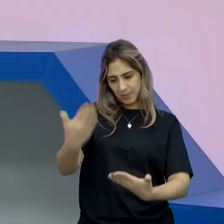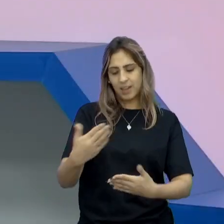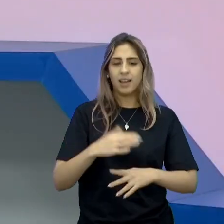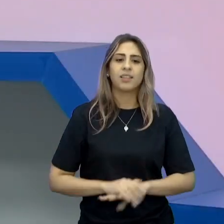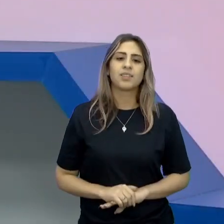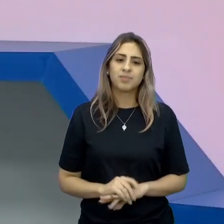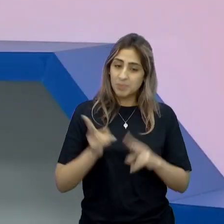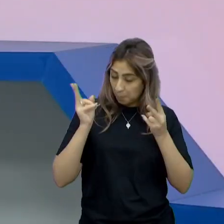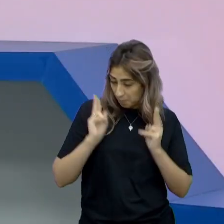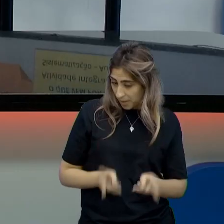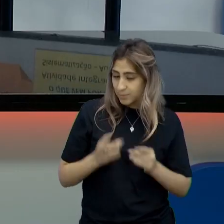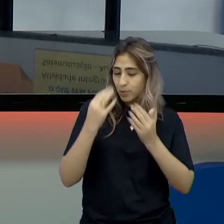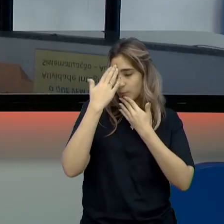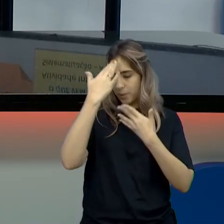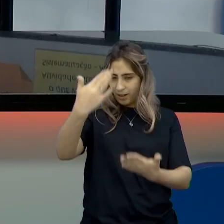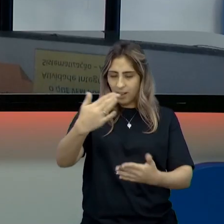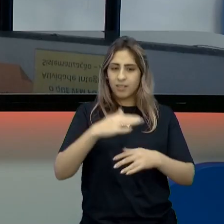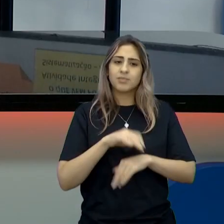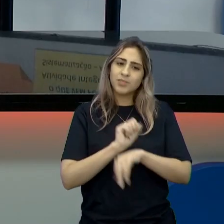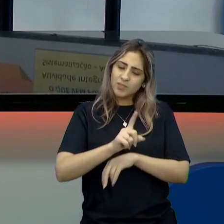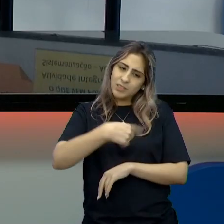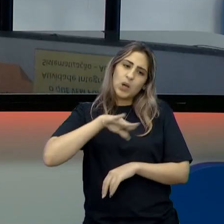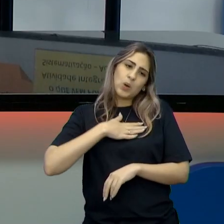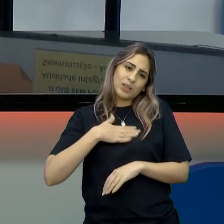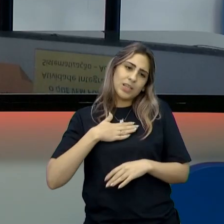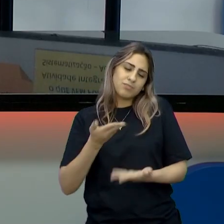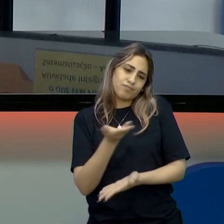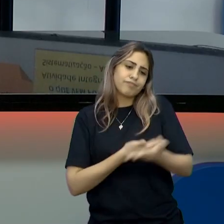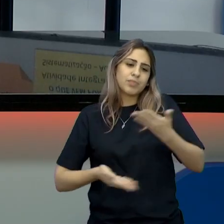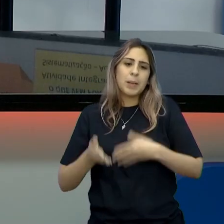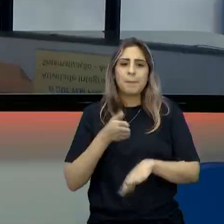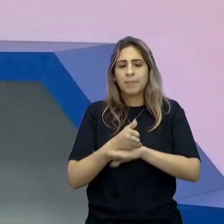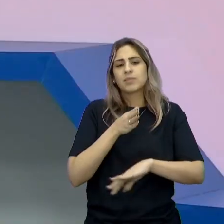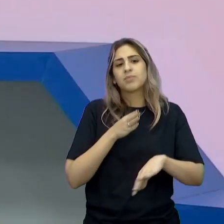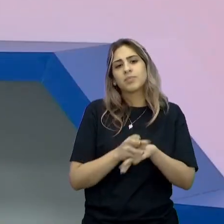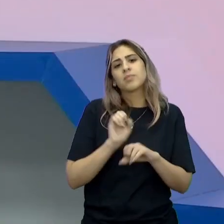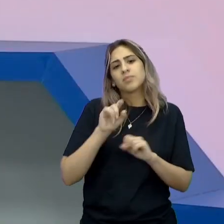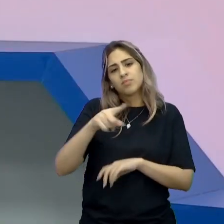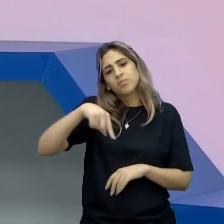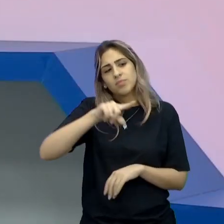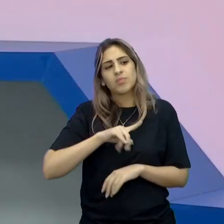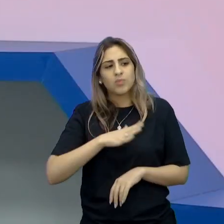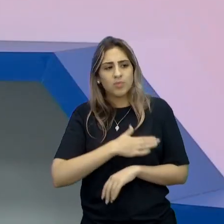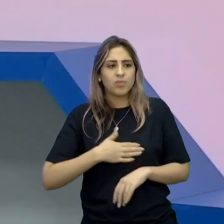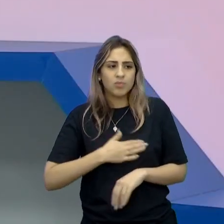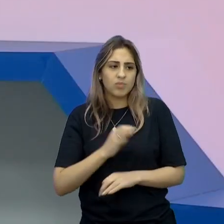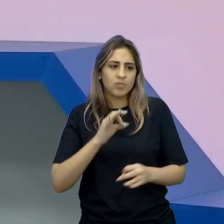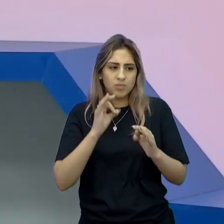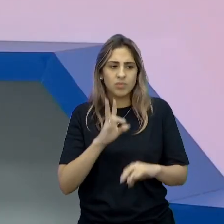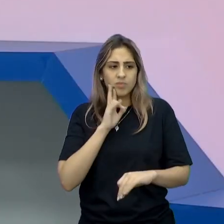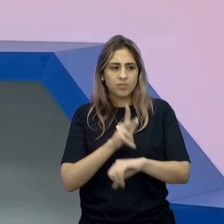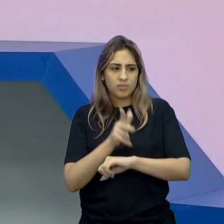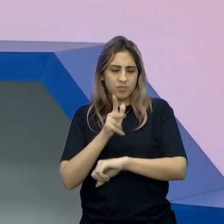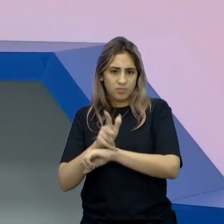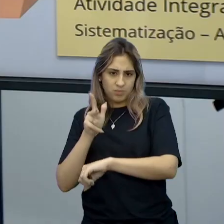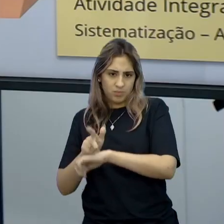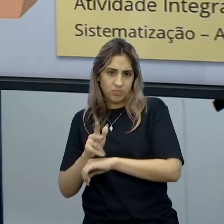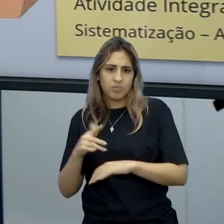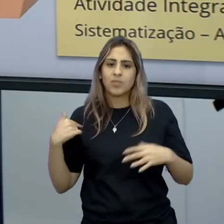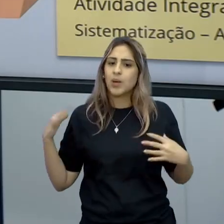obrigada mesmo. Espero que você tenha gostado de ter participado. Espero que você tenha gostado do vídeo.